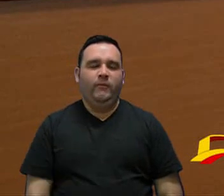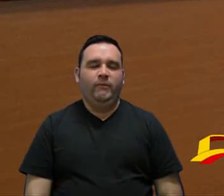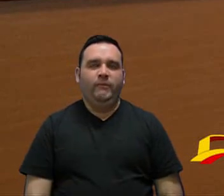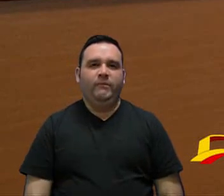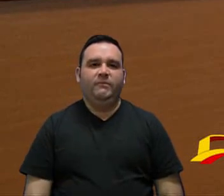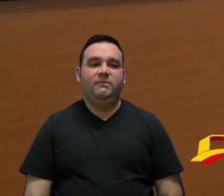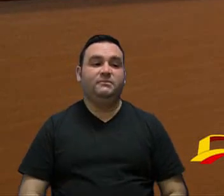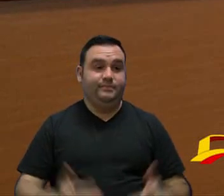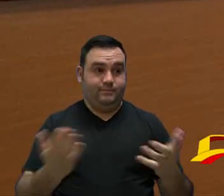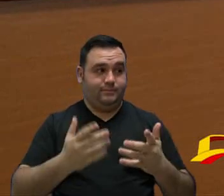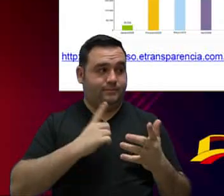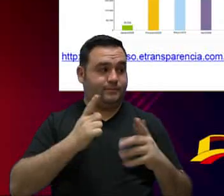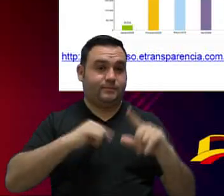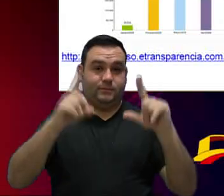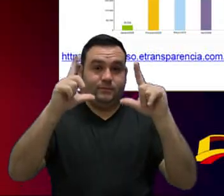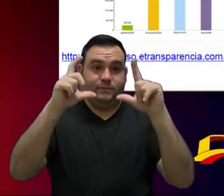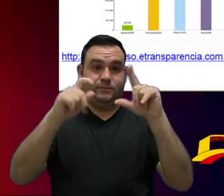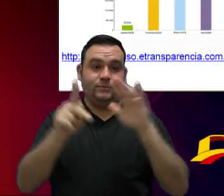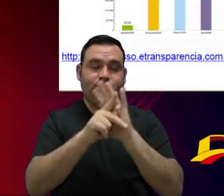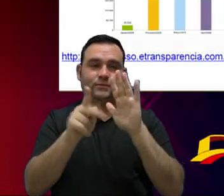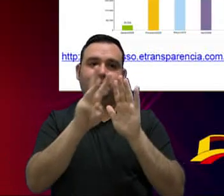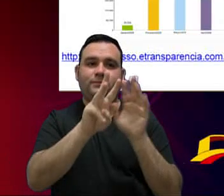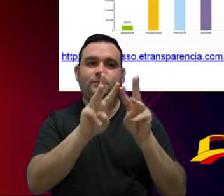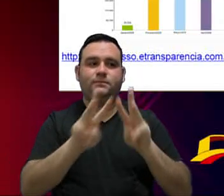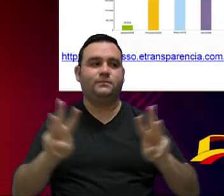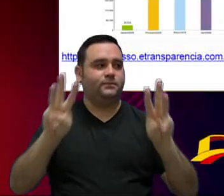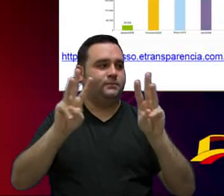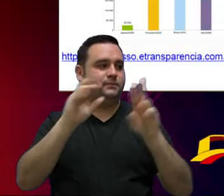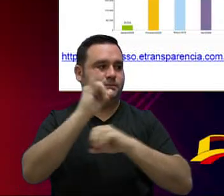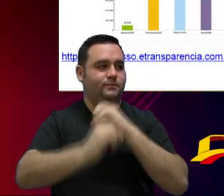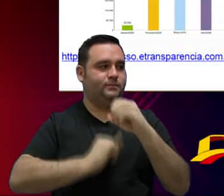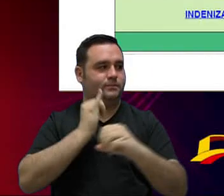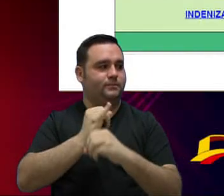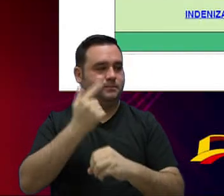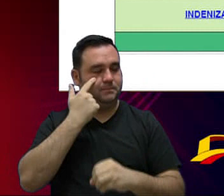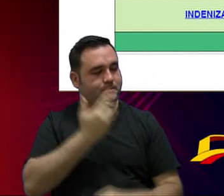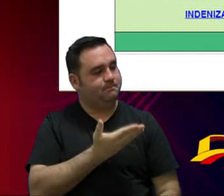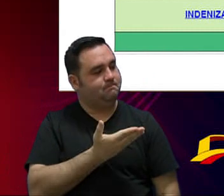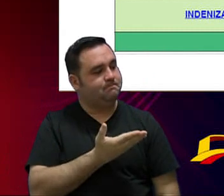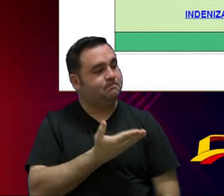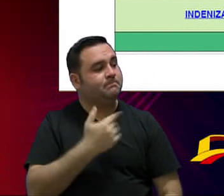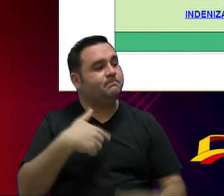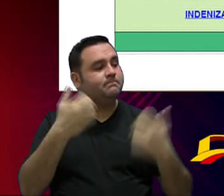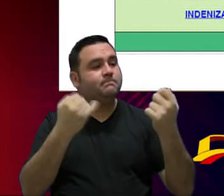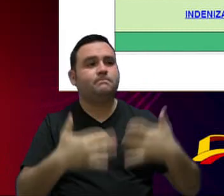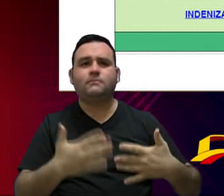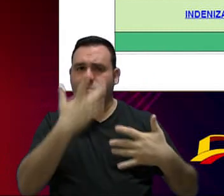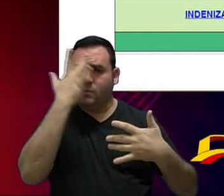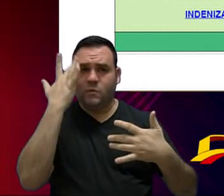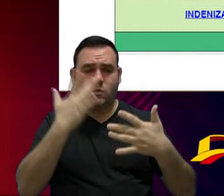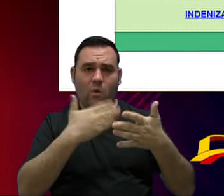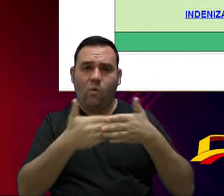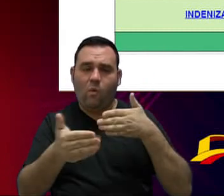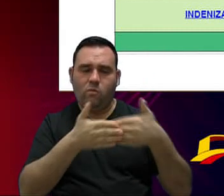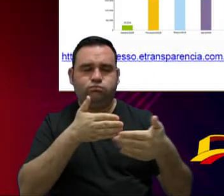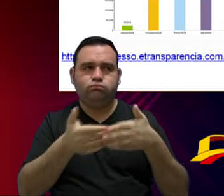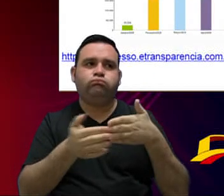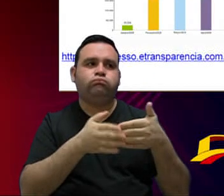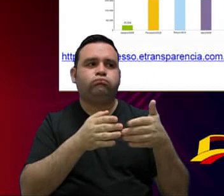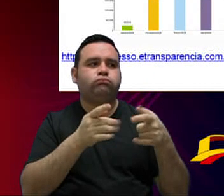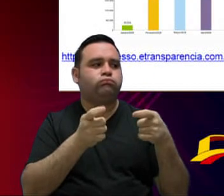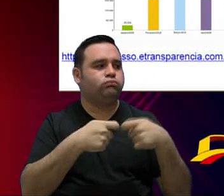aí essa é a foto do portal da transparência e onde ali qualquer pessoa que